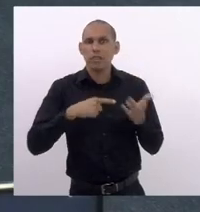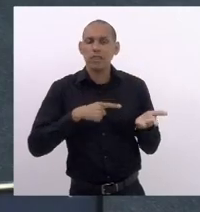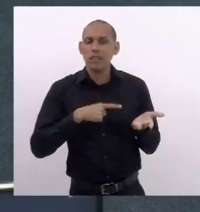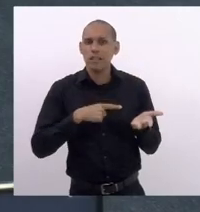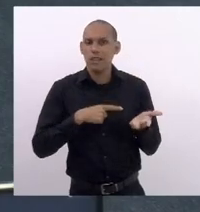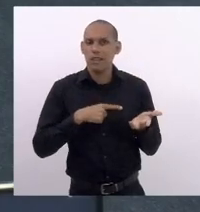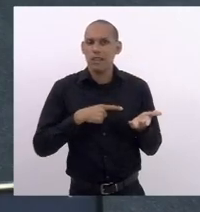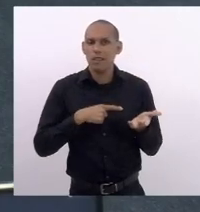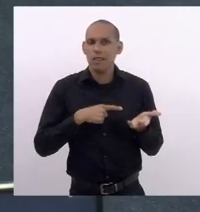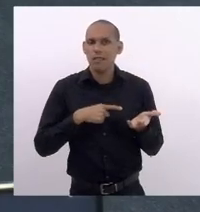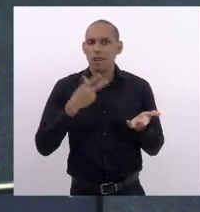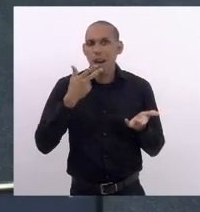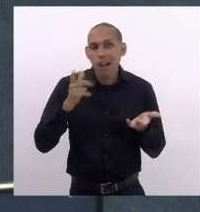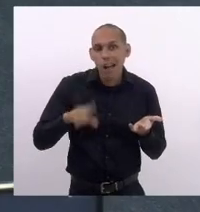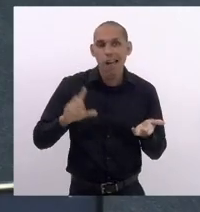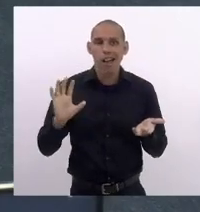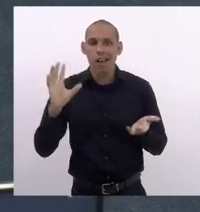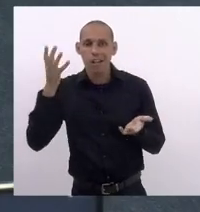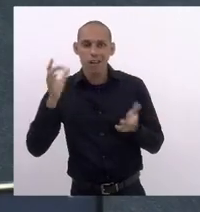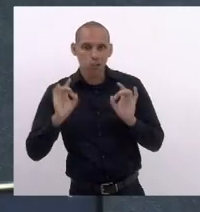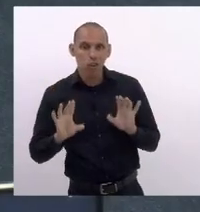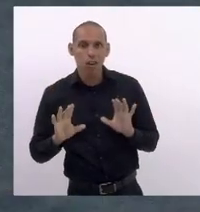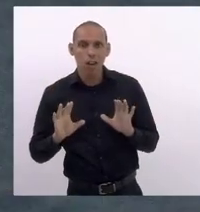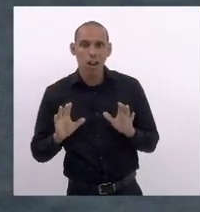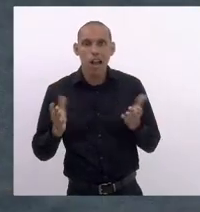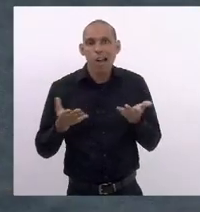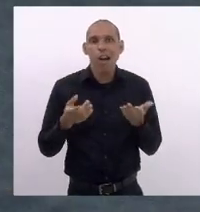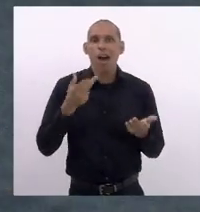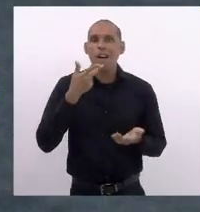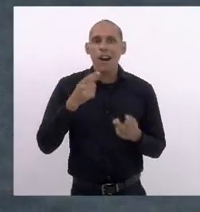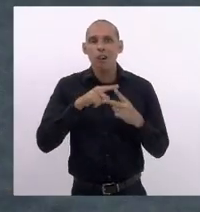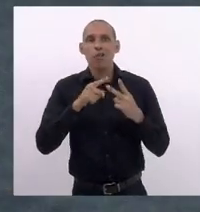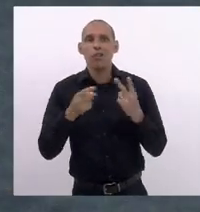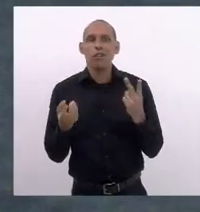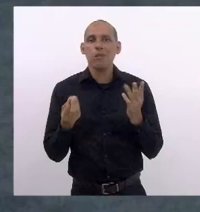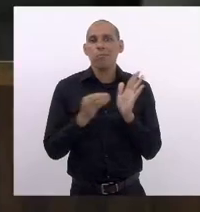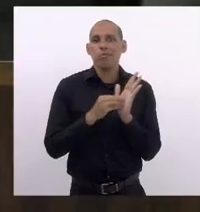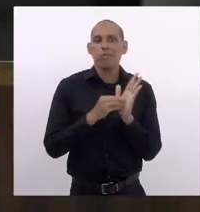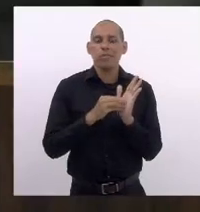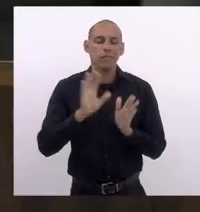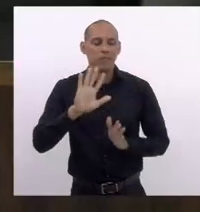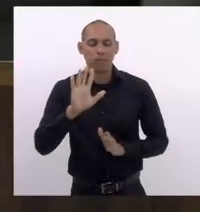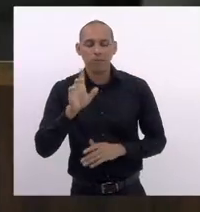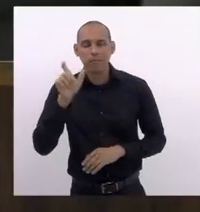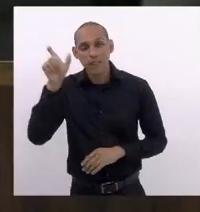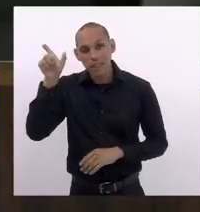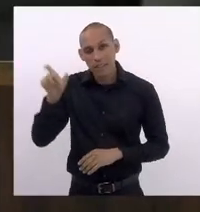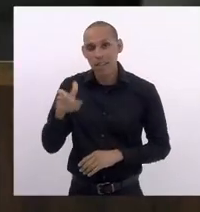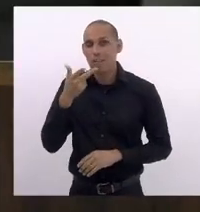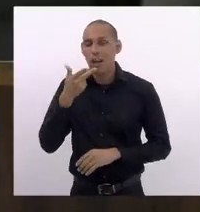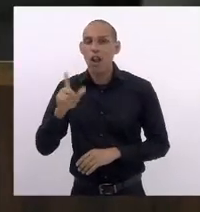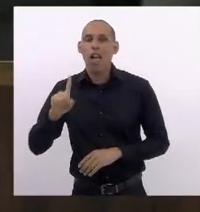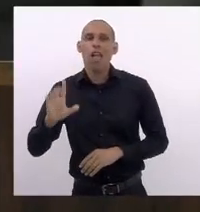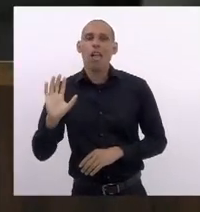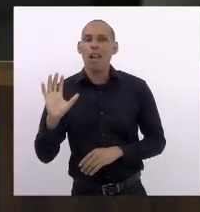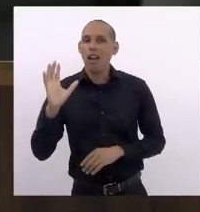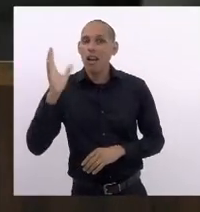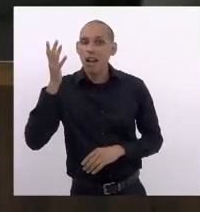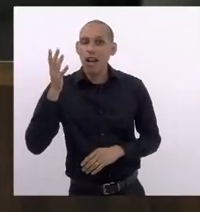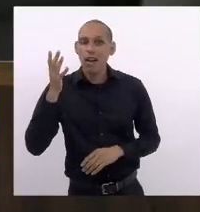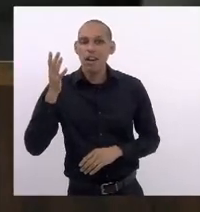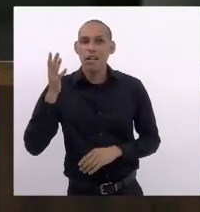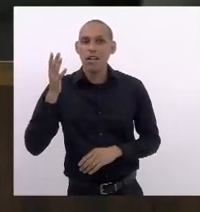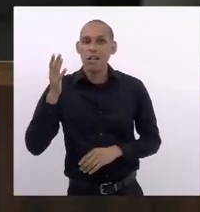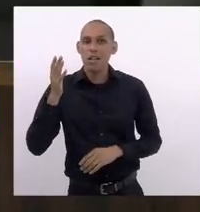Não, começa falando que é na calamidade pública só e termina falando que é emergência ou calamidade. Mas ali ele está citando a calamidade pública